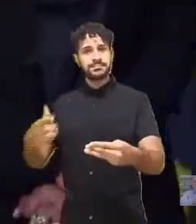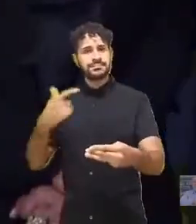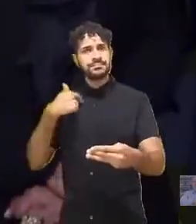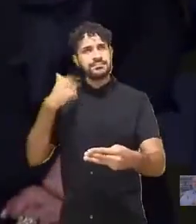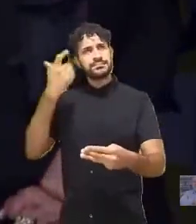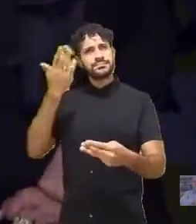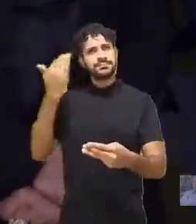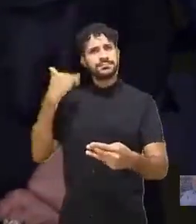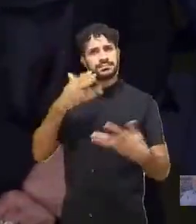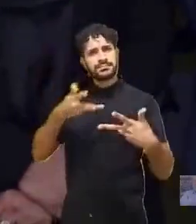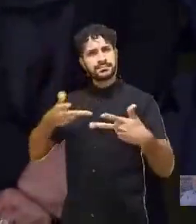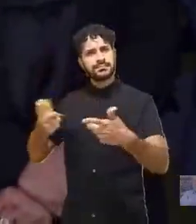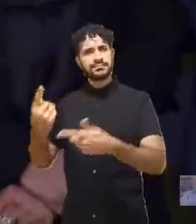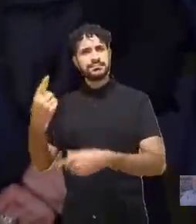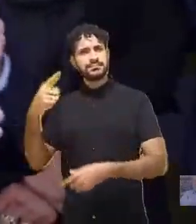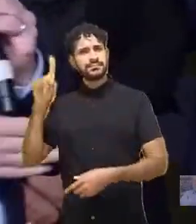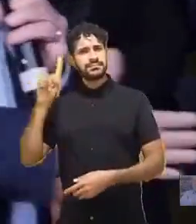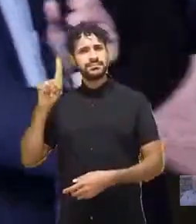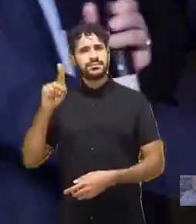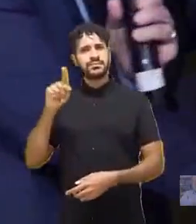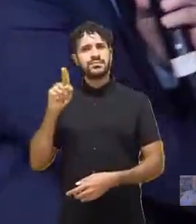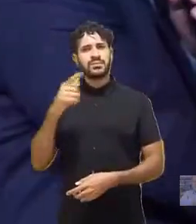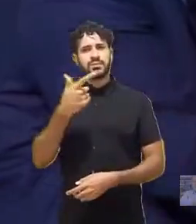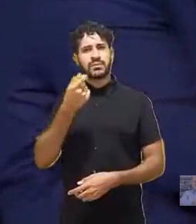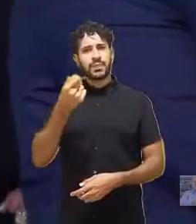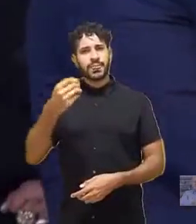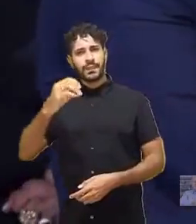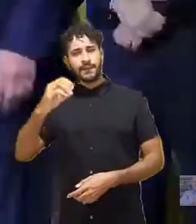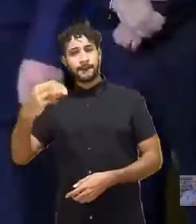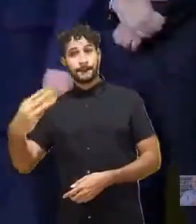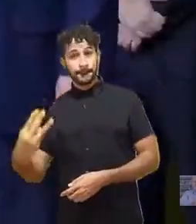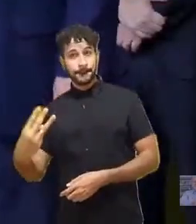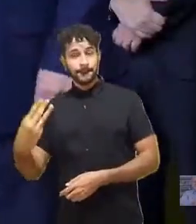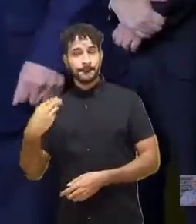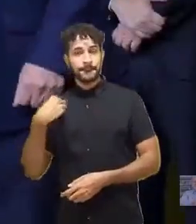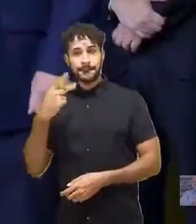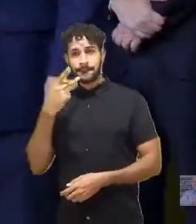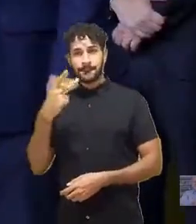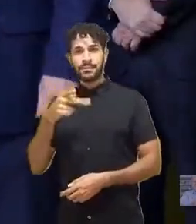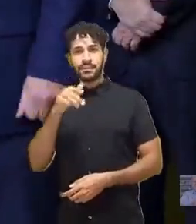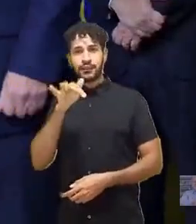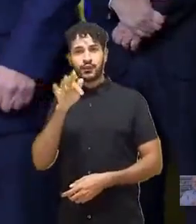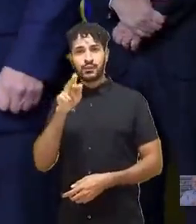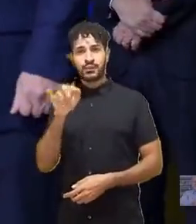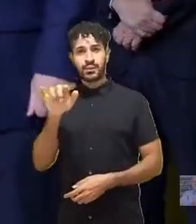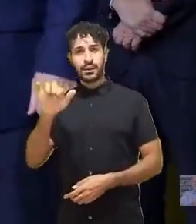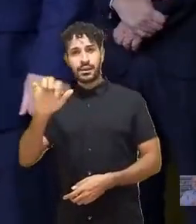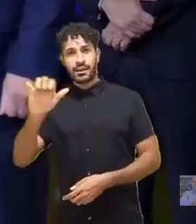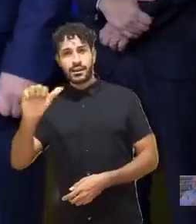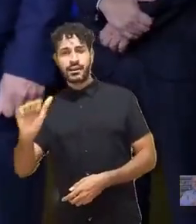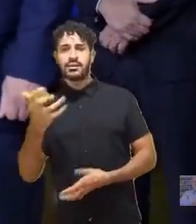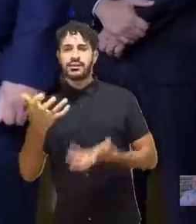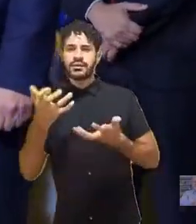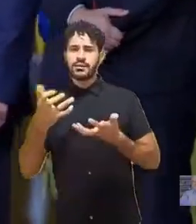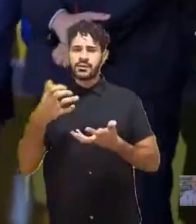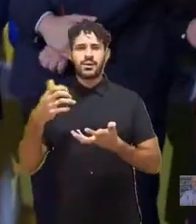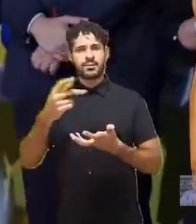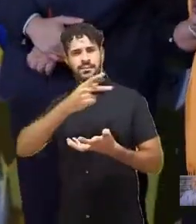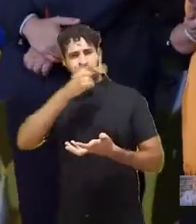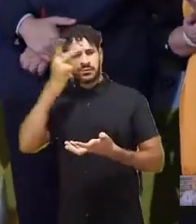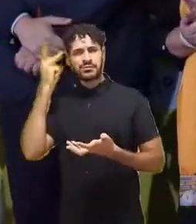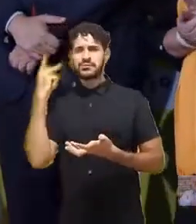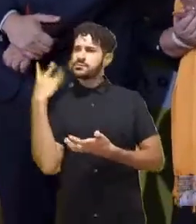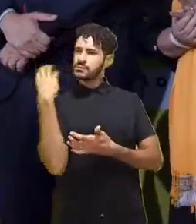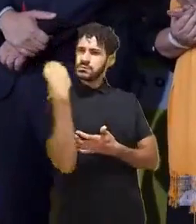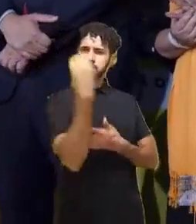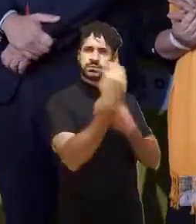pela primeira vez o Furlan em 2003 eu falei para o fulan que eu queria mascate um cara que viajasse que vem dentro